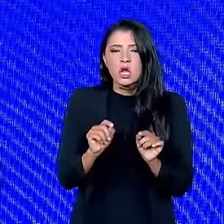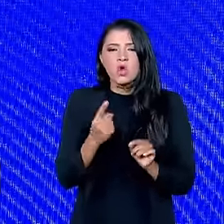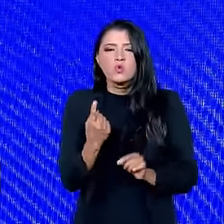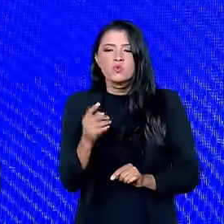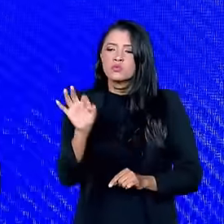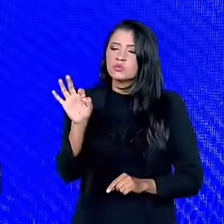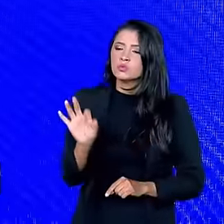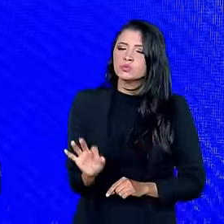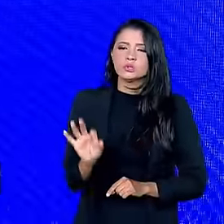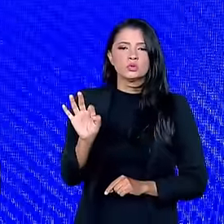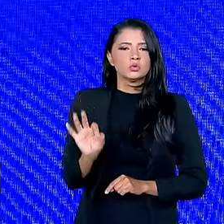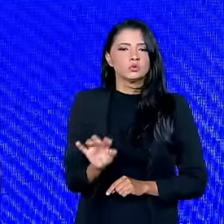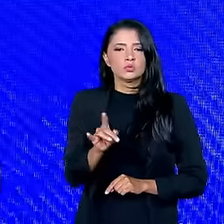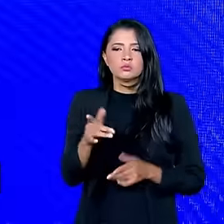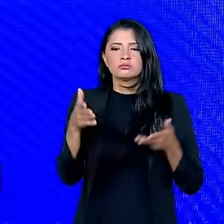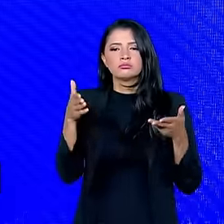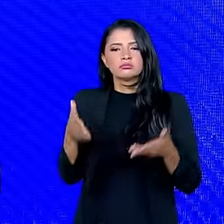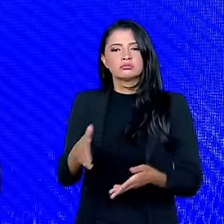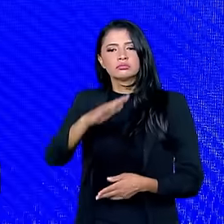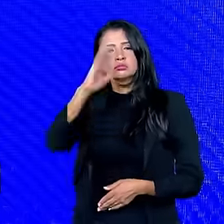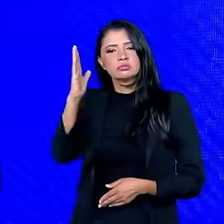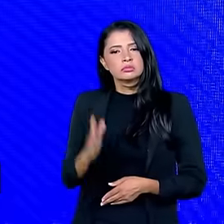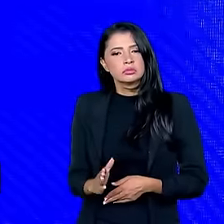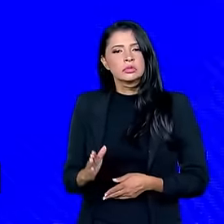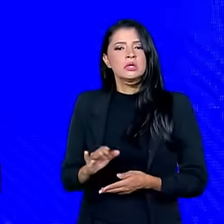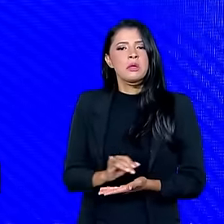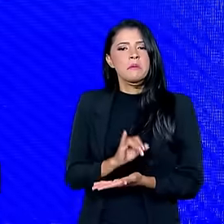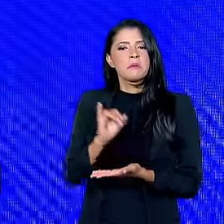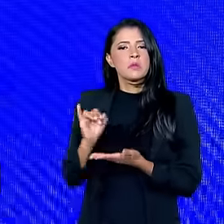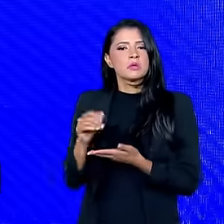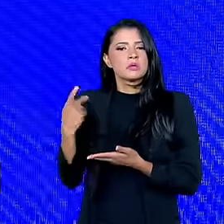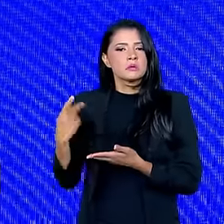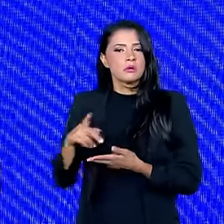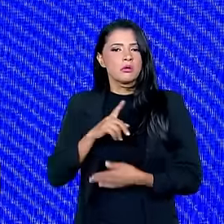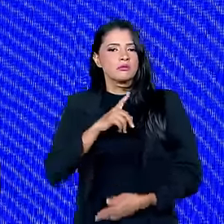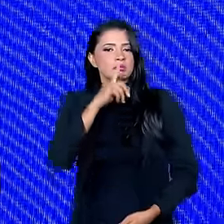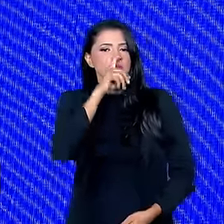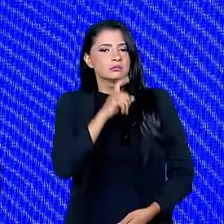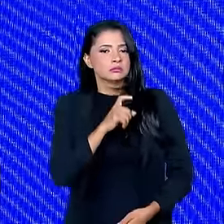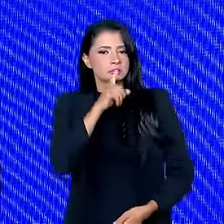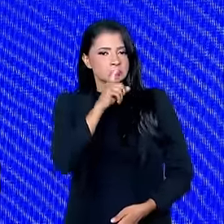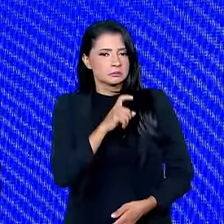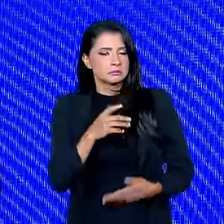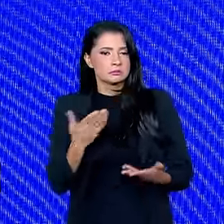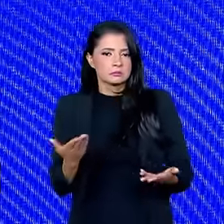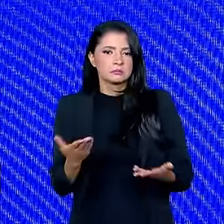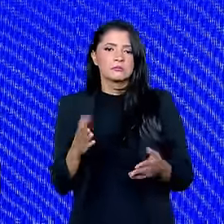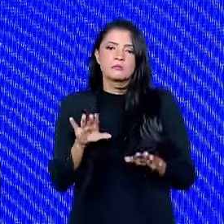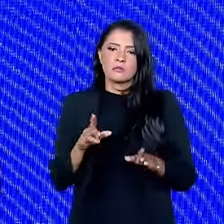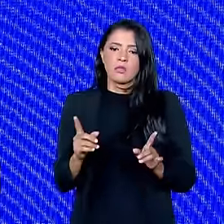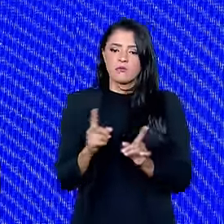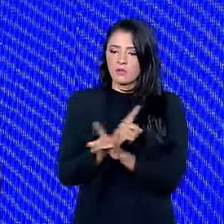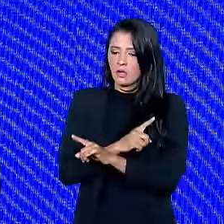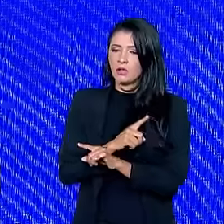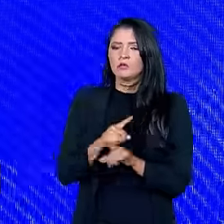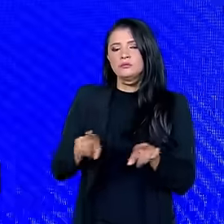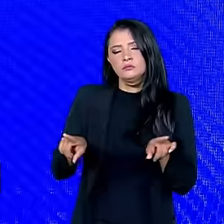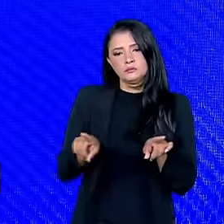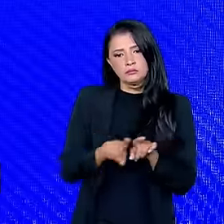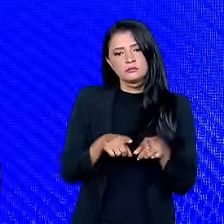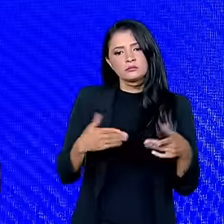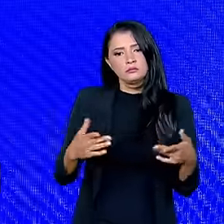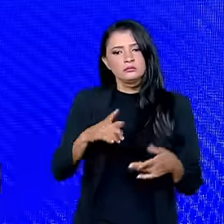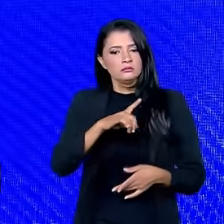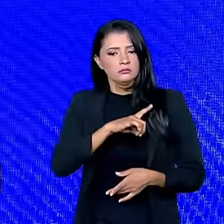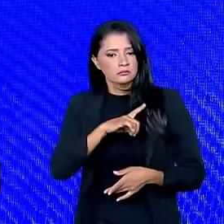1% apenas de participação brasileira nas importações do Catar. E, no sentido inverso,